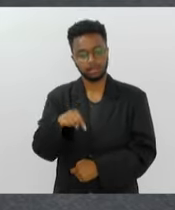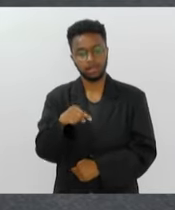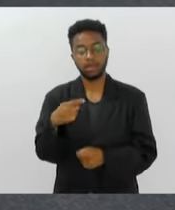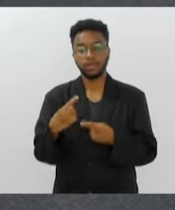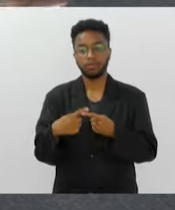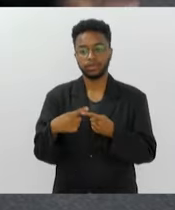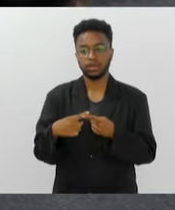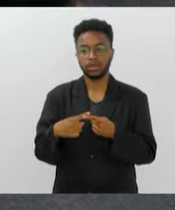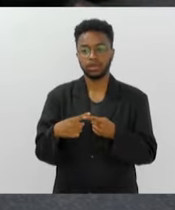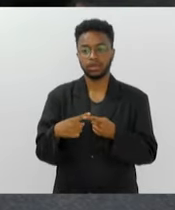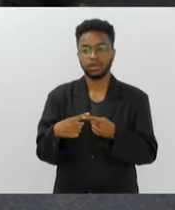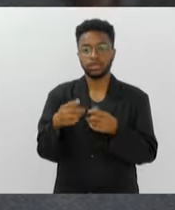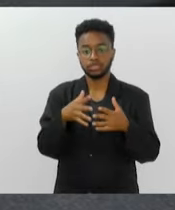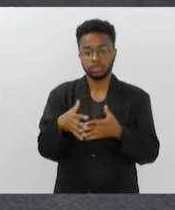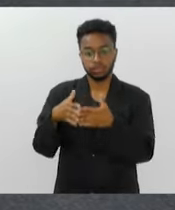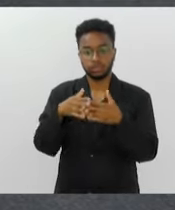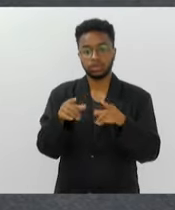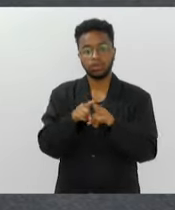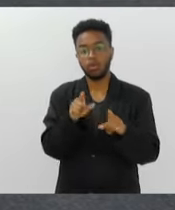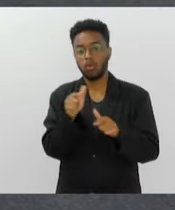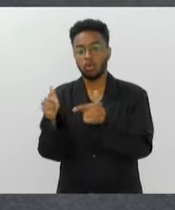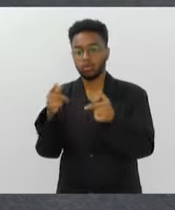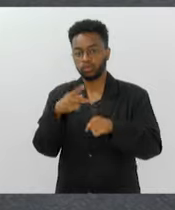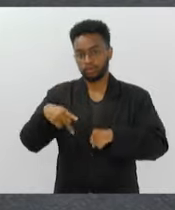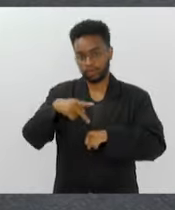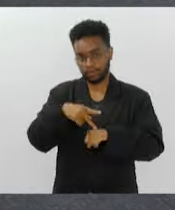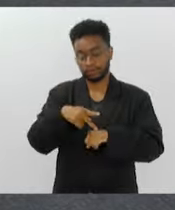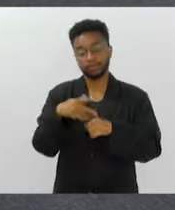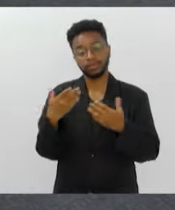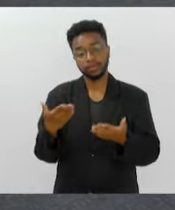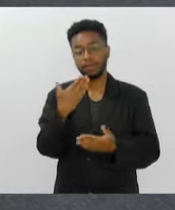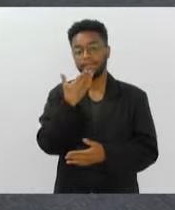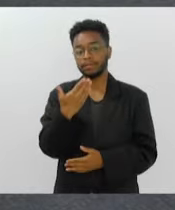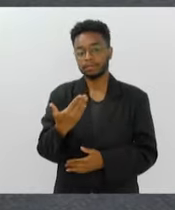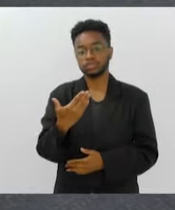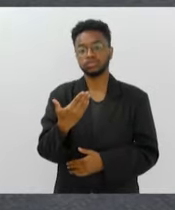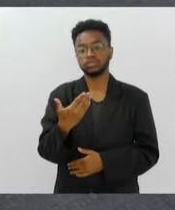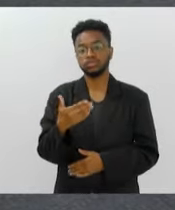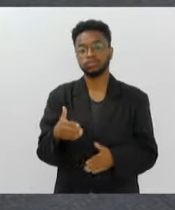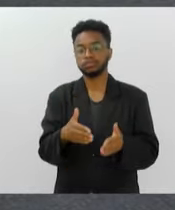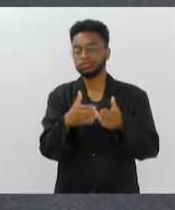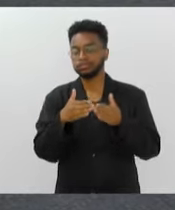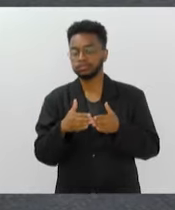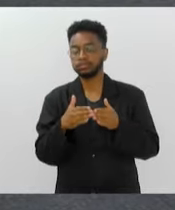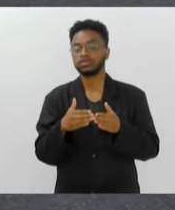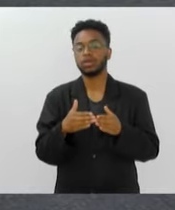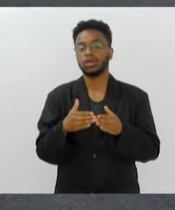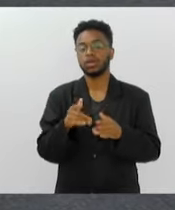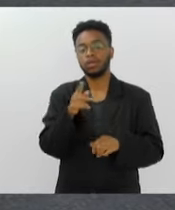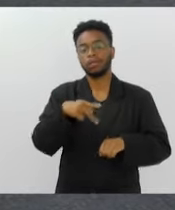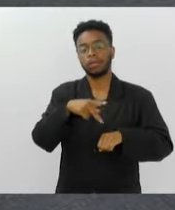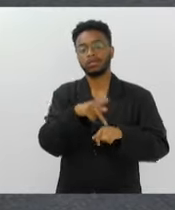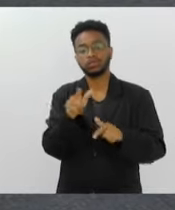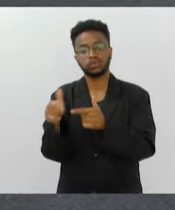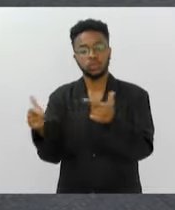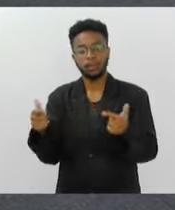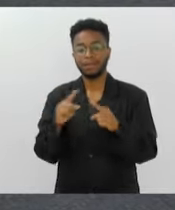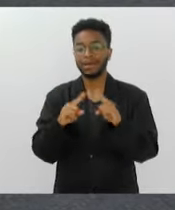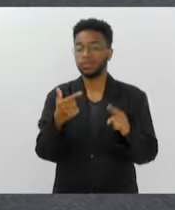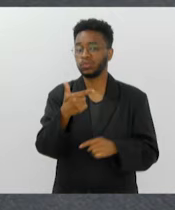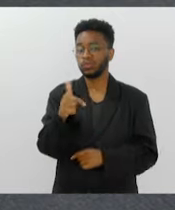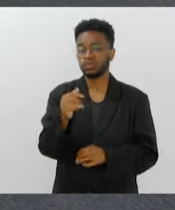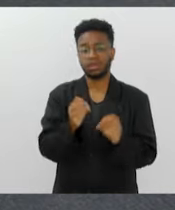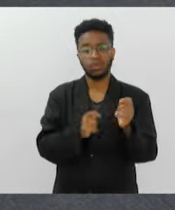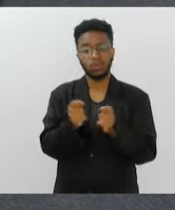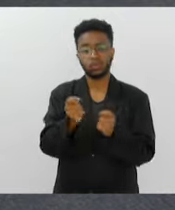Unidos posterior de outros países e pediu sanções a esses países que na realidade não tem nenhum